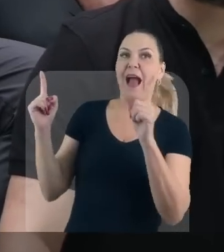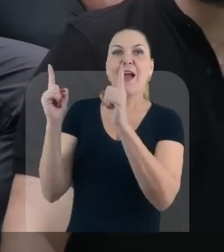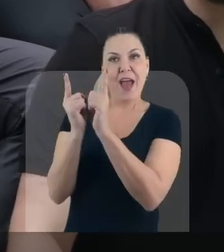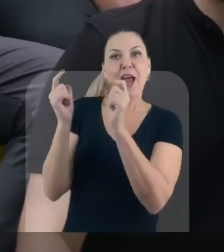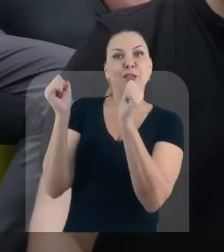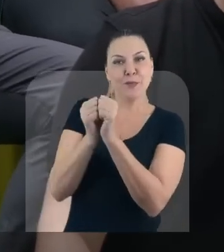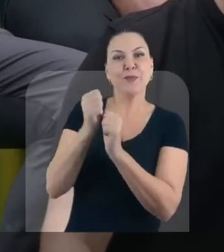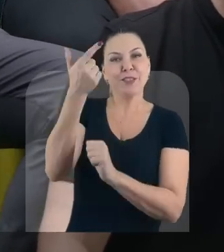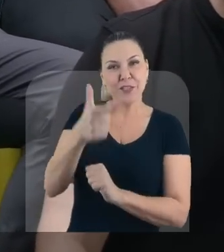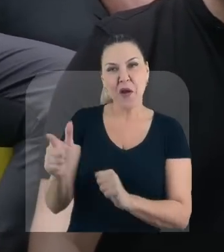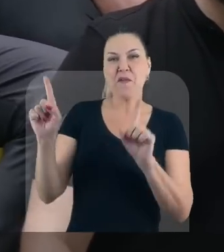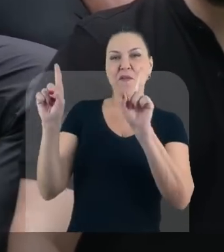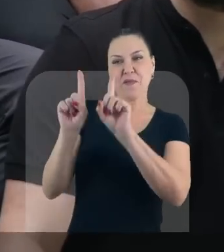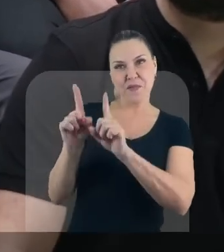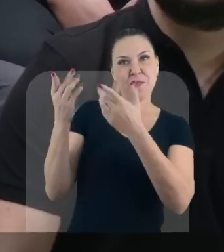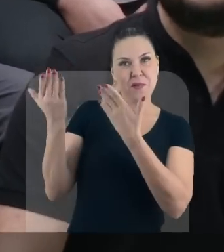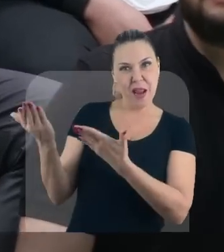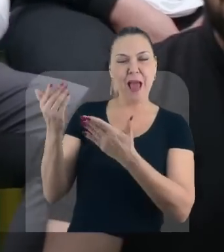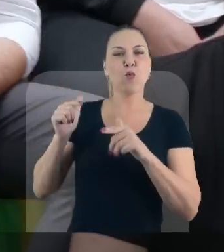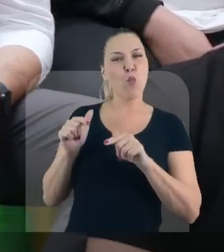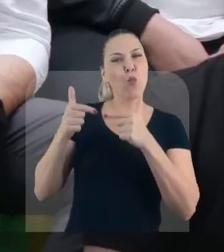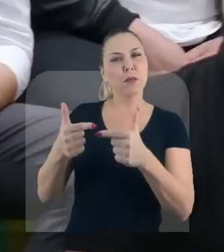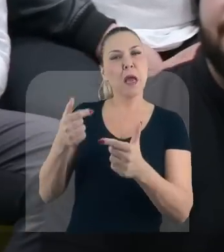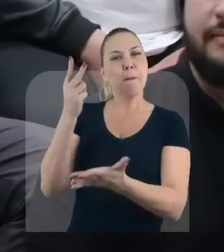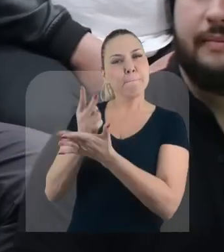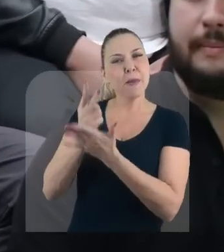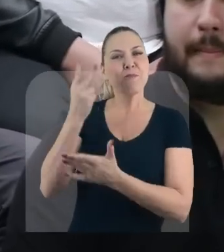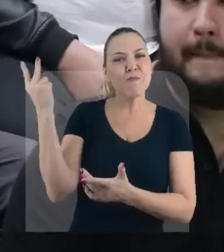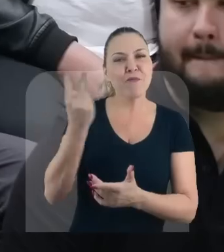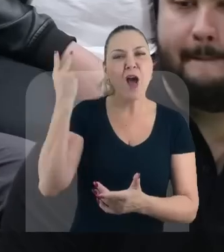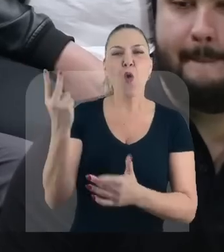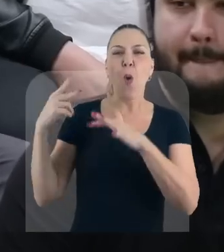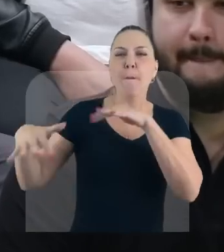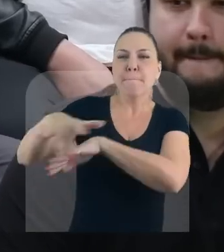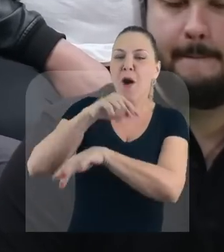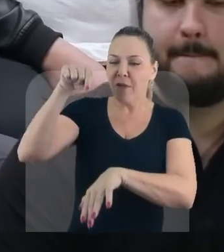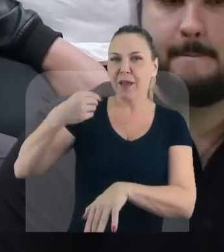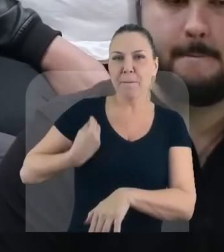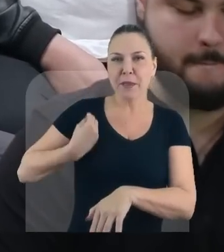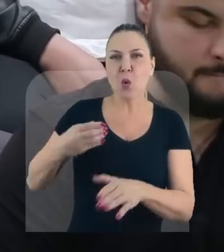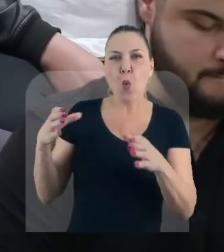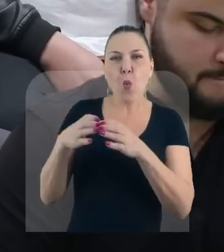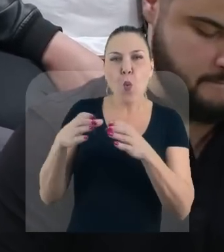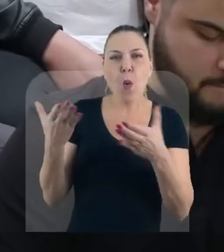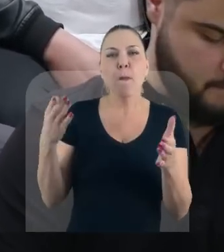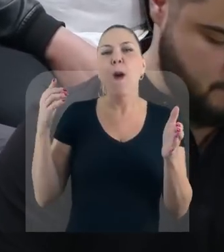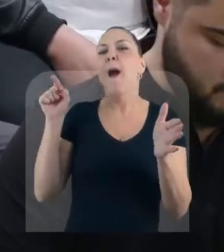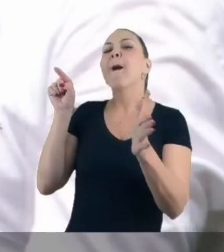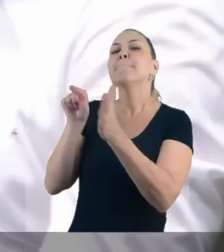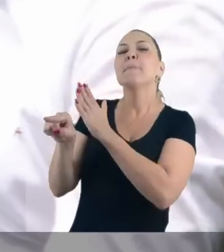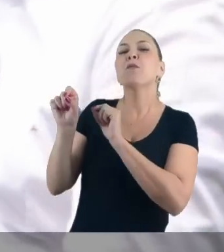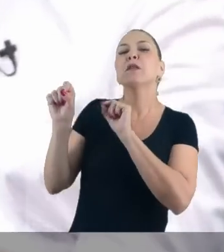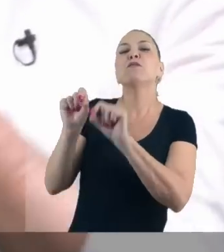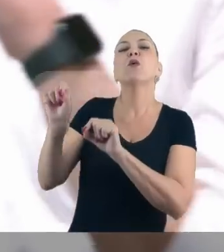agora estamos juntos de novo, estou aqui do lado dele, né, lutando pelos mesmos ideais, mesmos princípios e valores que movem todo mundo que está aqui. E a pergunta que eu quero fazer para ele é o